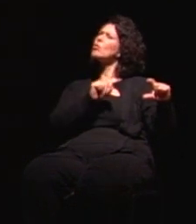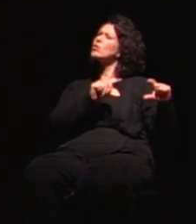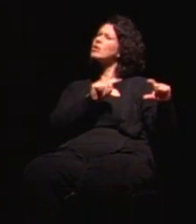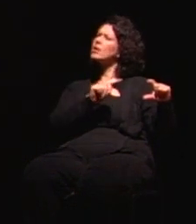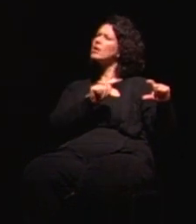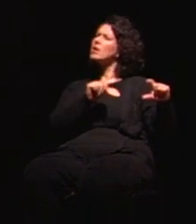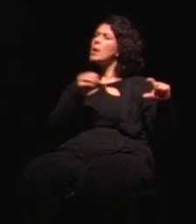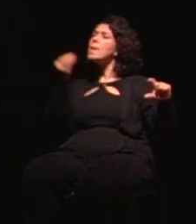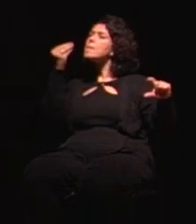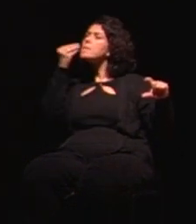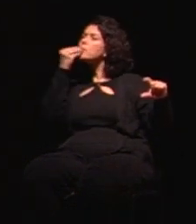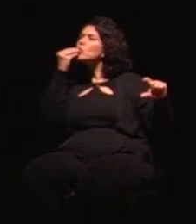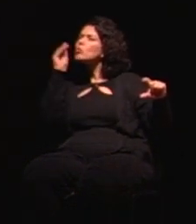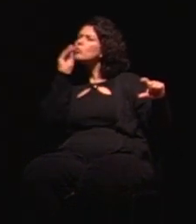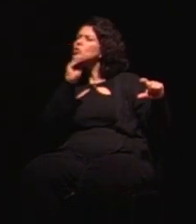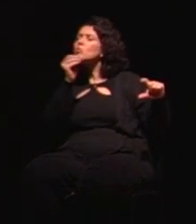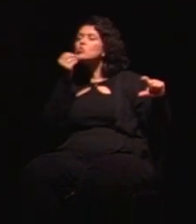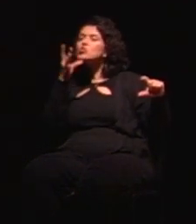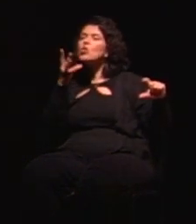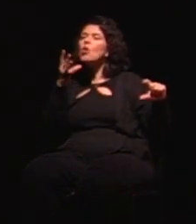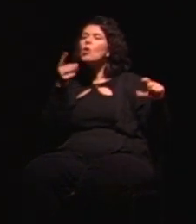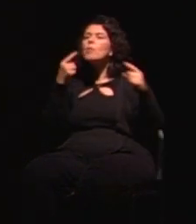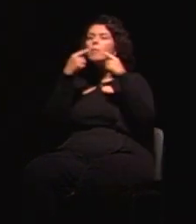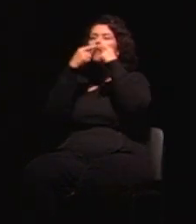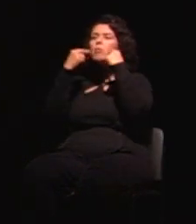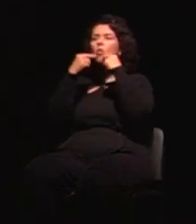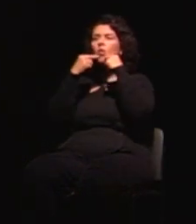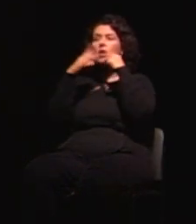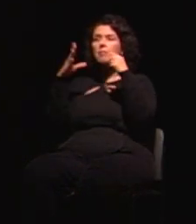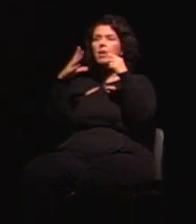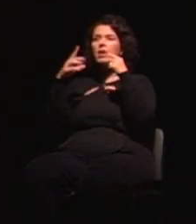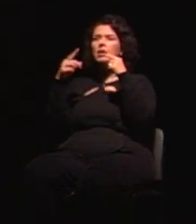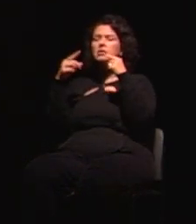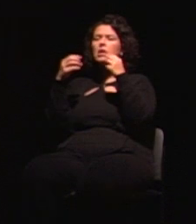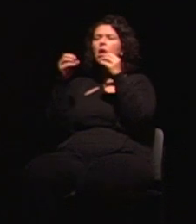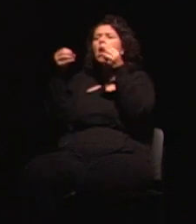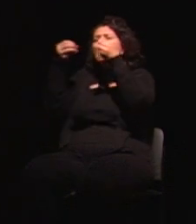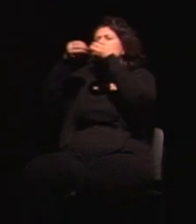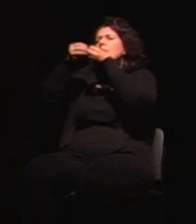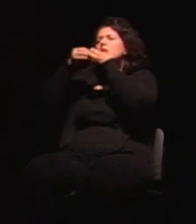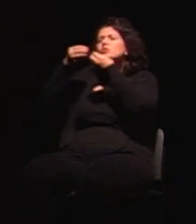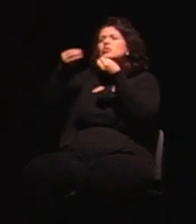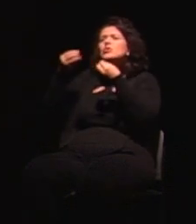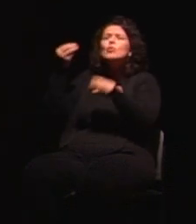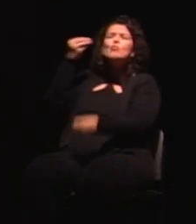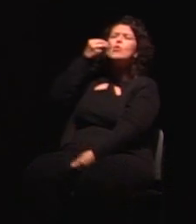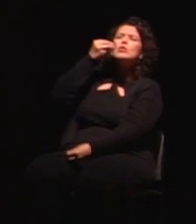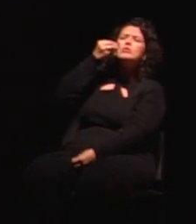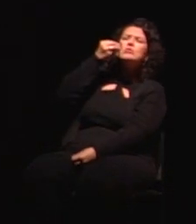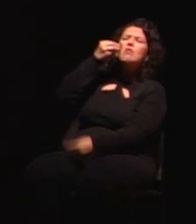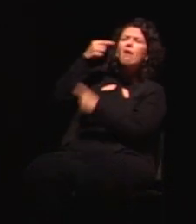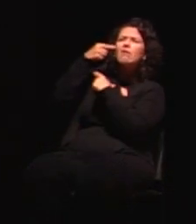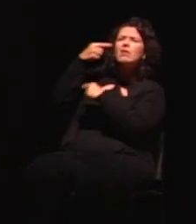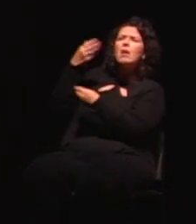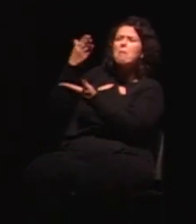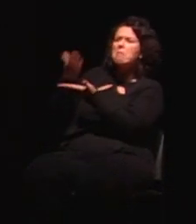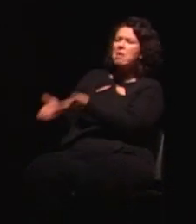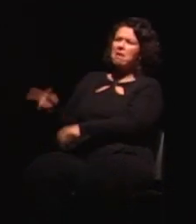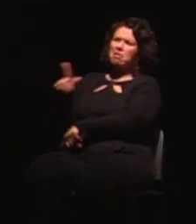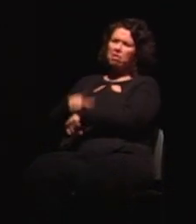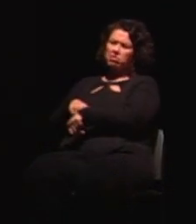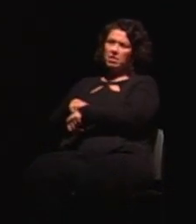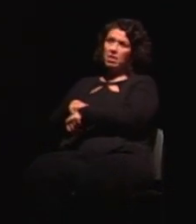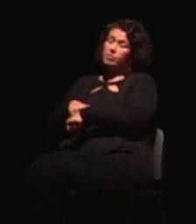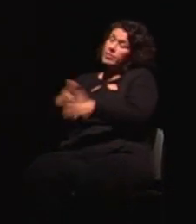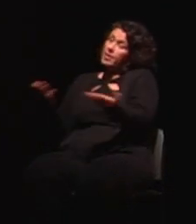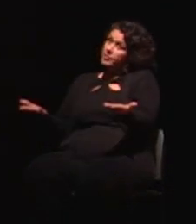boca. Por quê? Mas ela está tão perto do rosto, por que a gente perder tempo? Minha gente, beijar o corpo inteiro